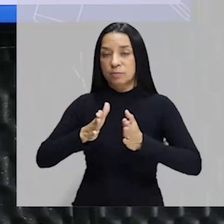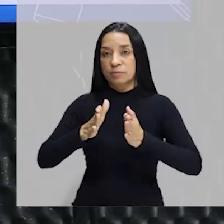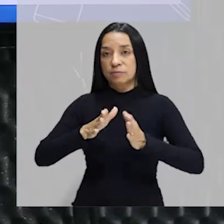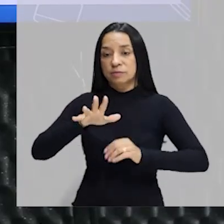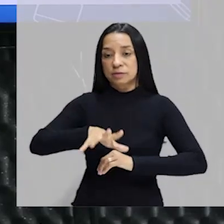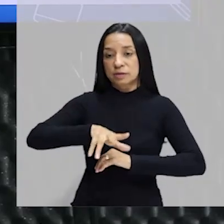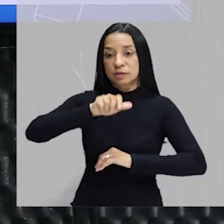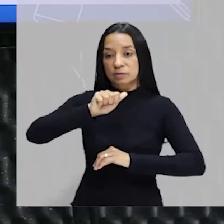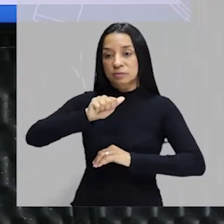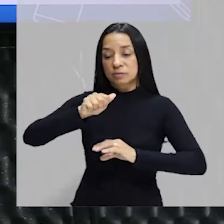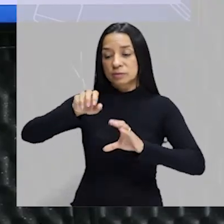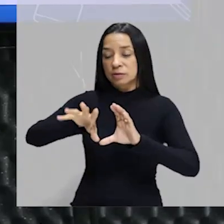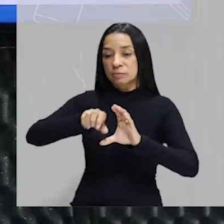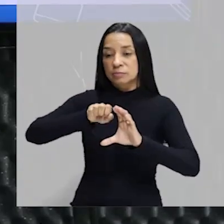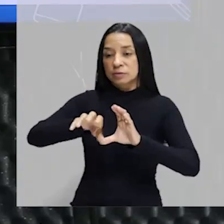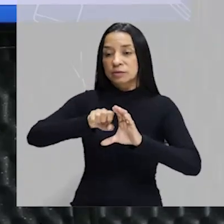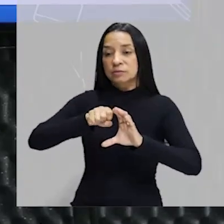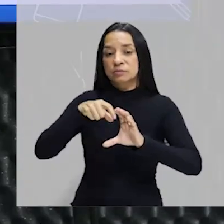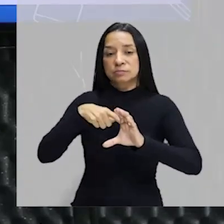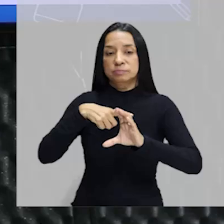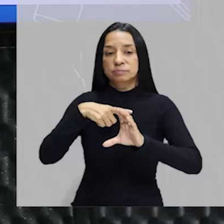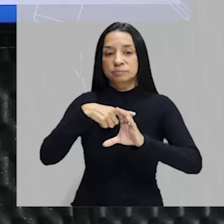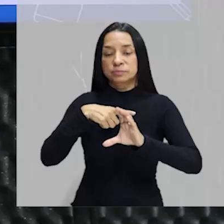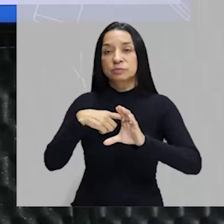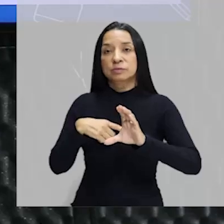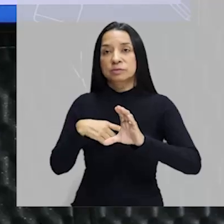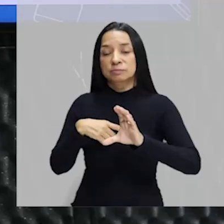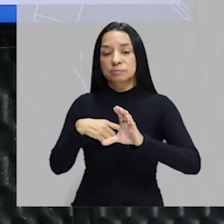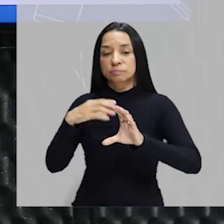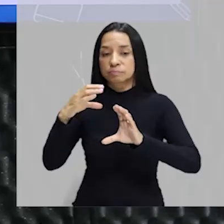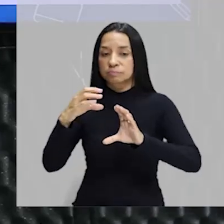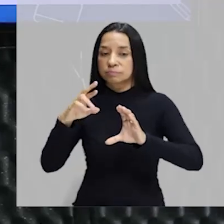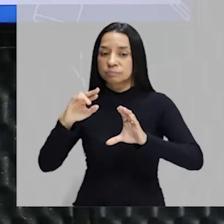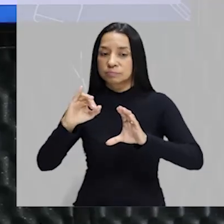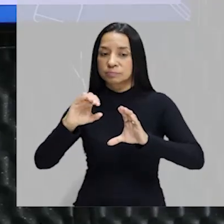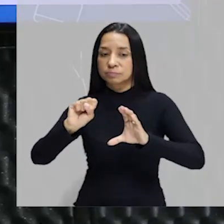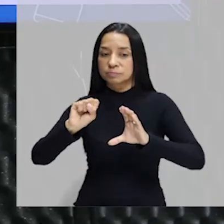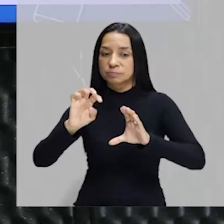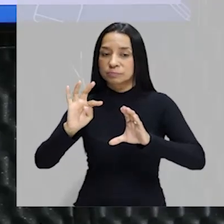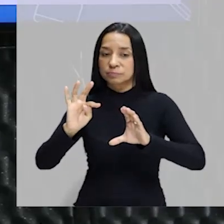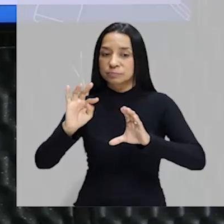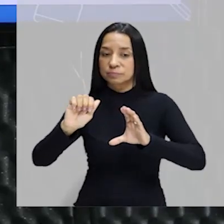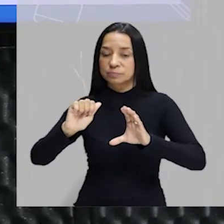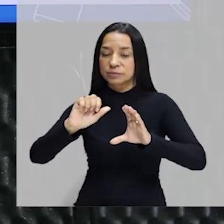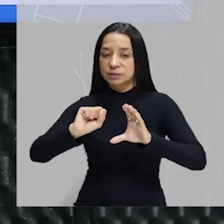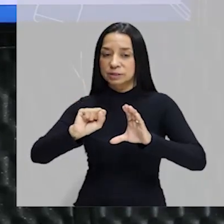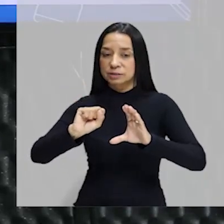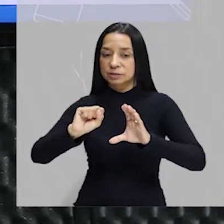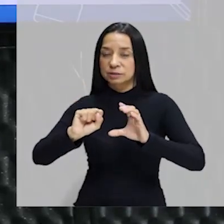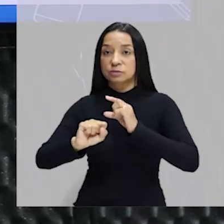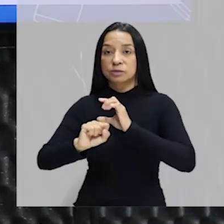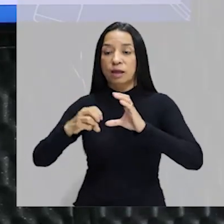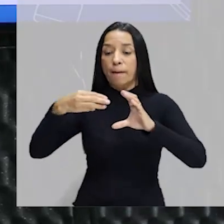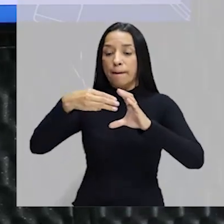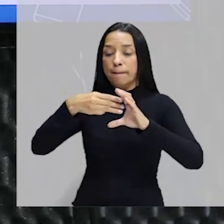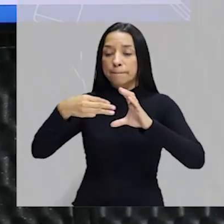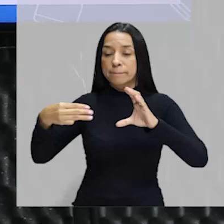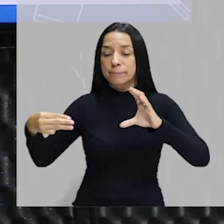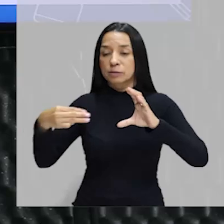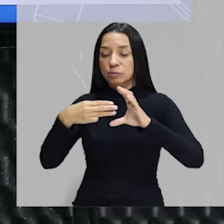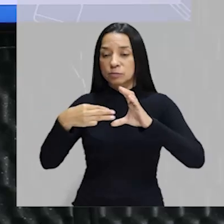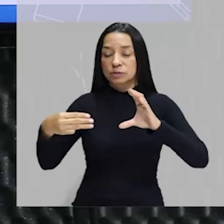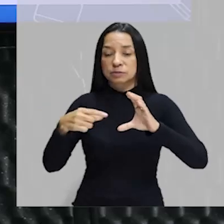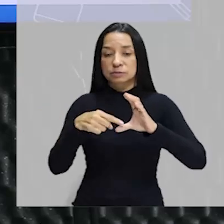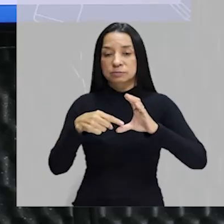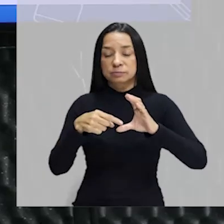que ocorre nas cristas mitocondriais. É uma alternativa também que é falsa, pessoal. O ciclo